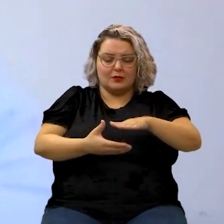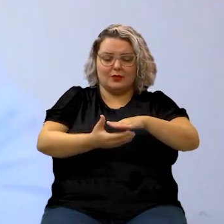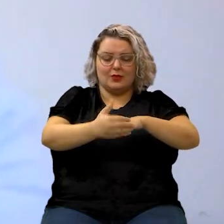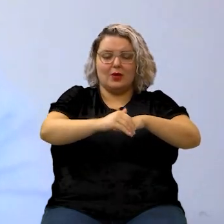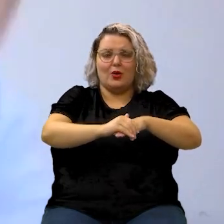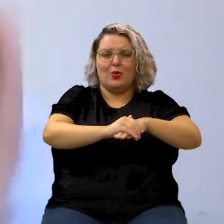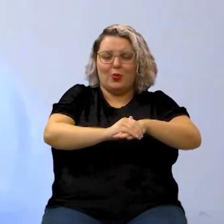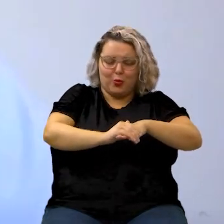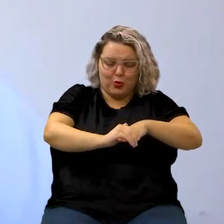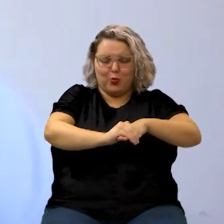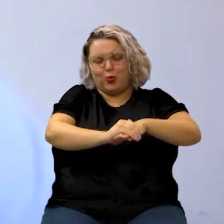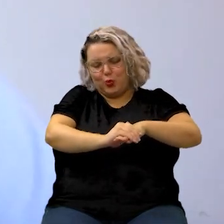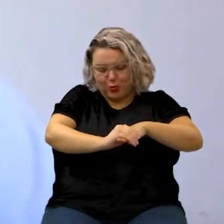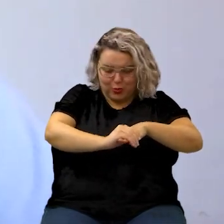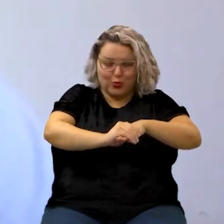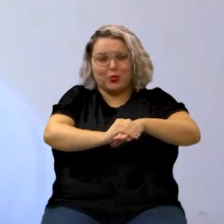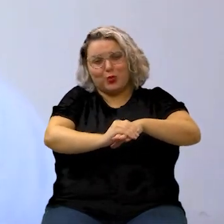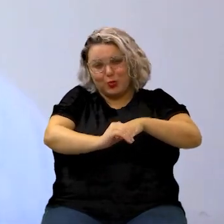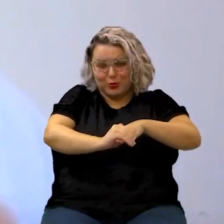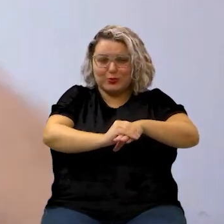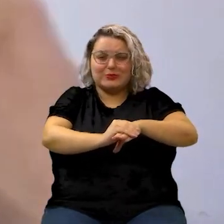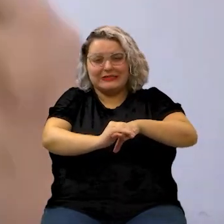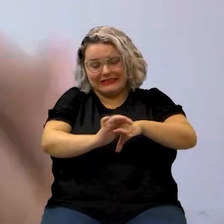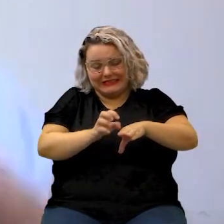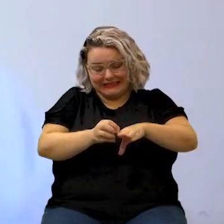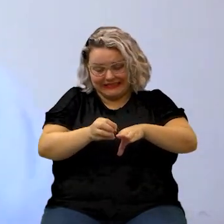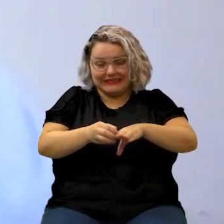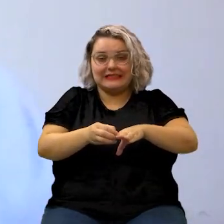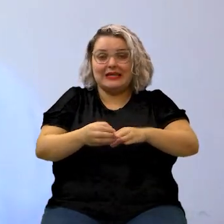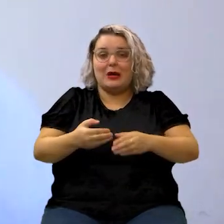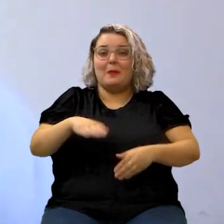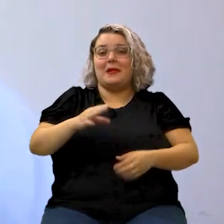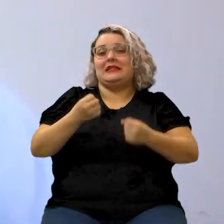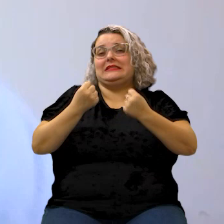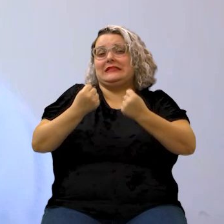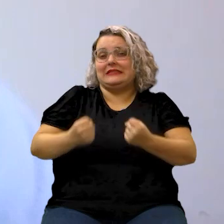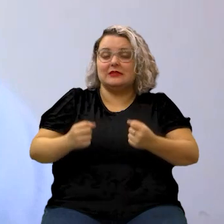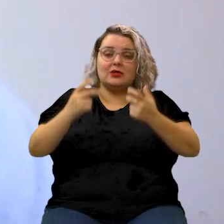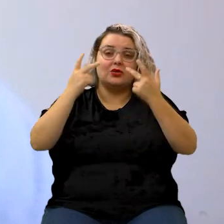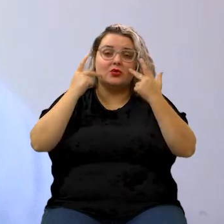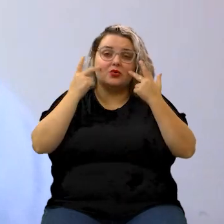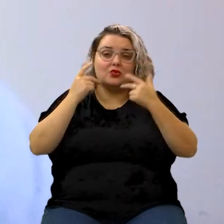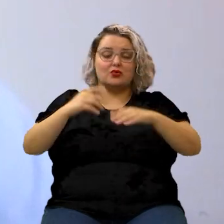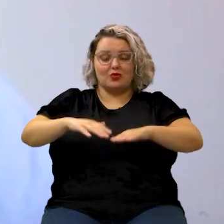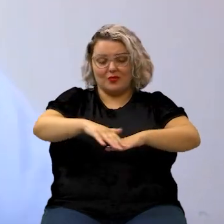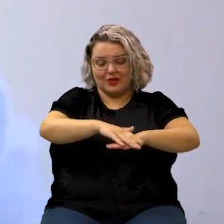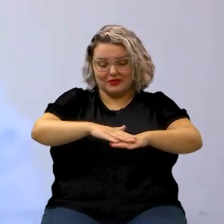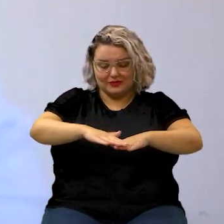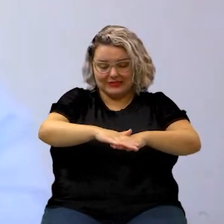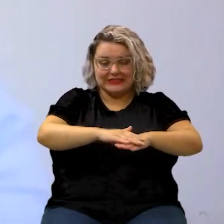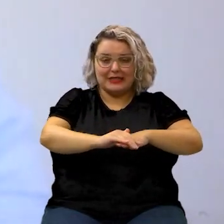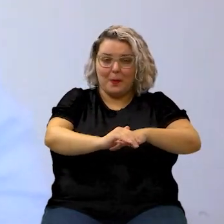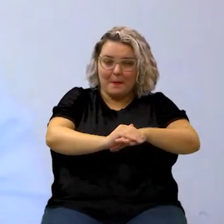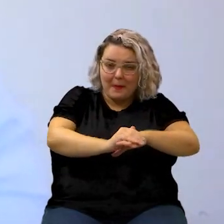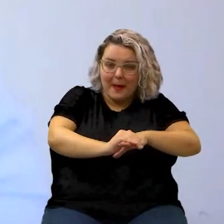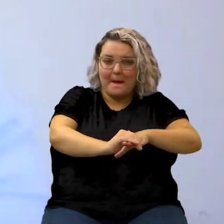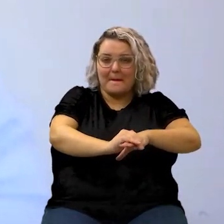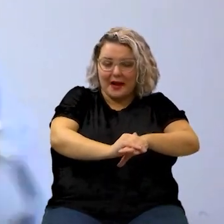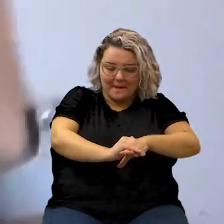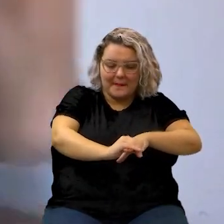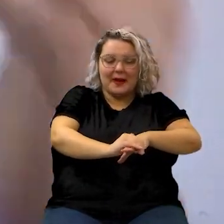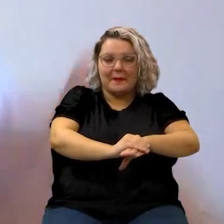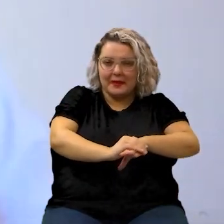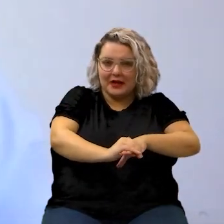pé está raspando lá no seu salto, você está jogando mais peso do que o normal na região, e esse raspar